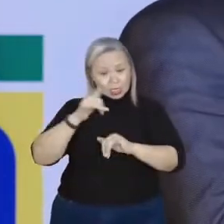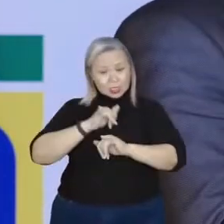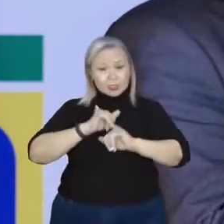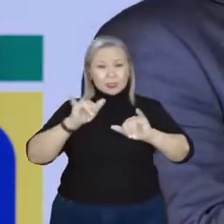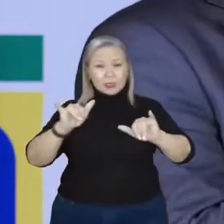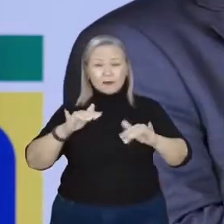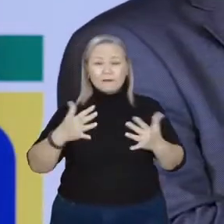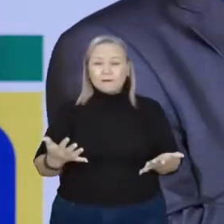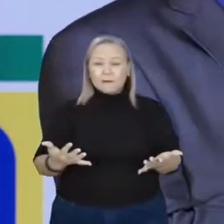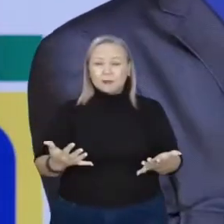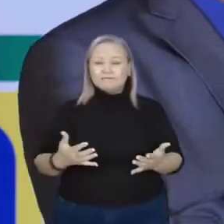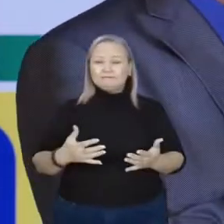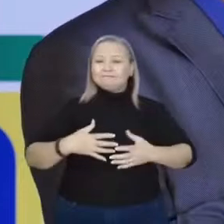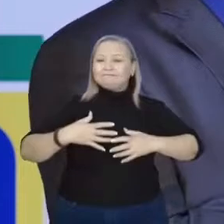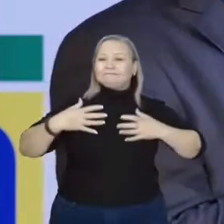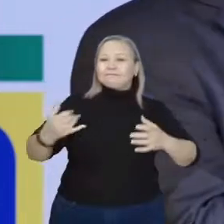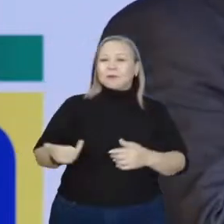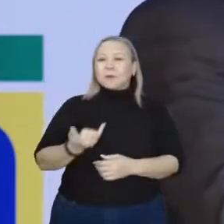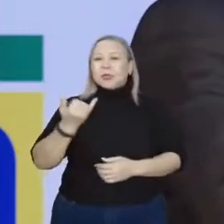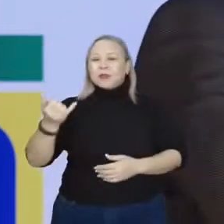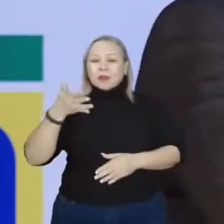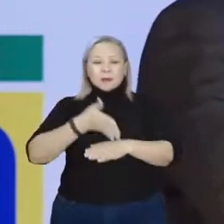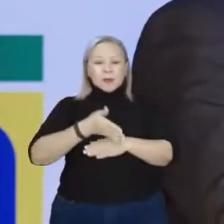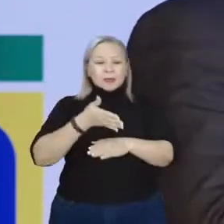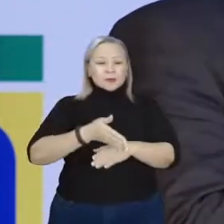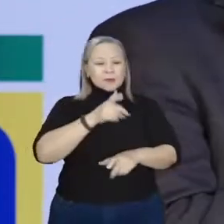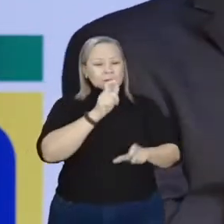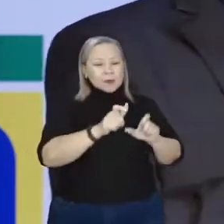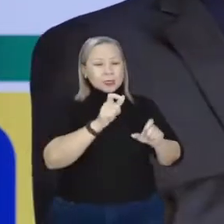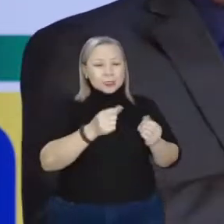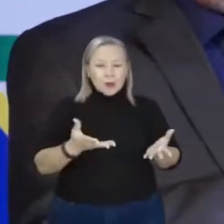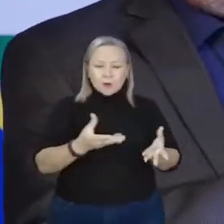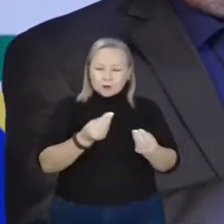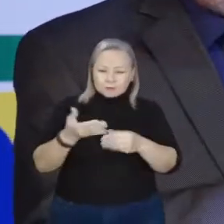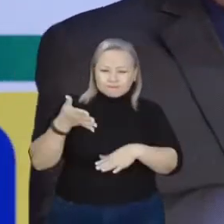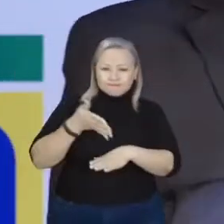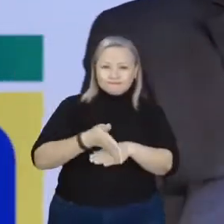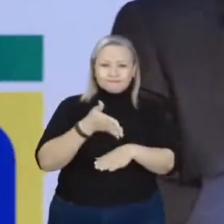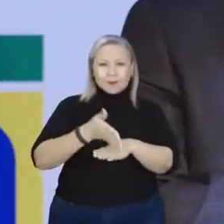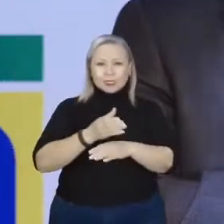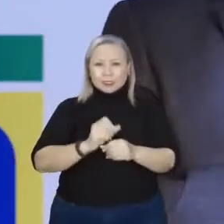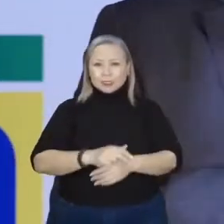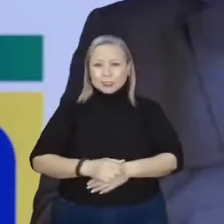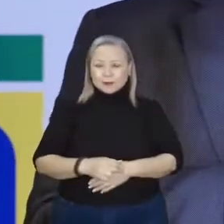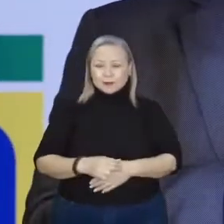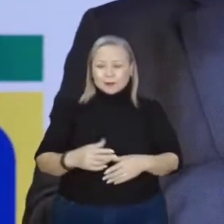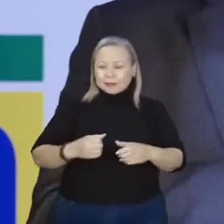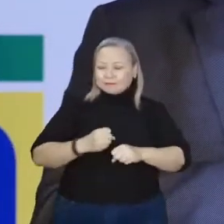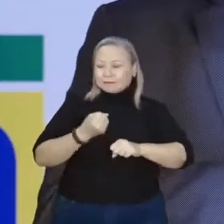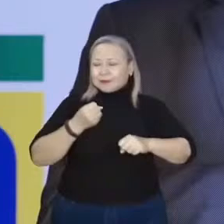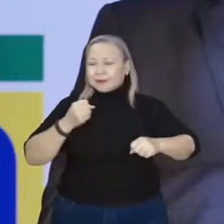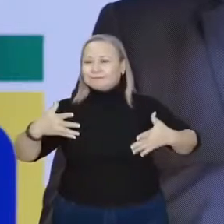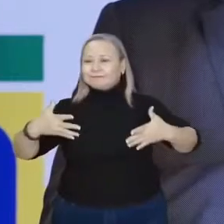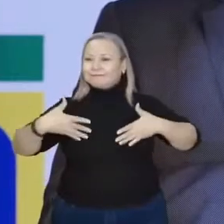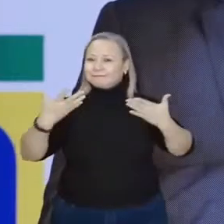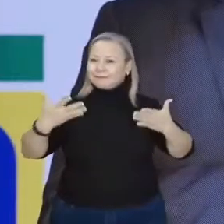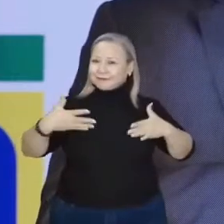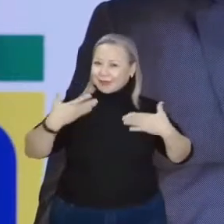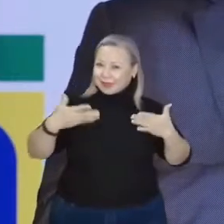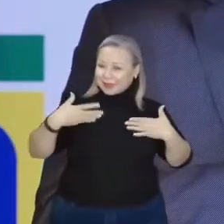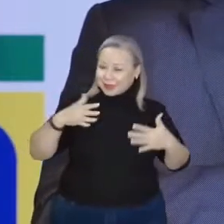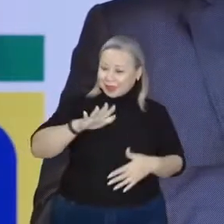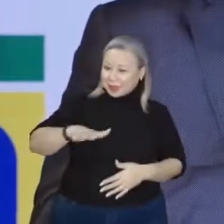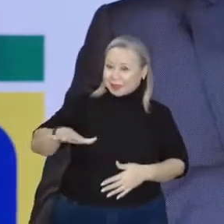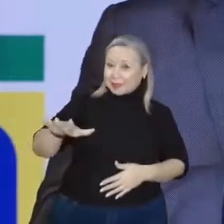grande participação, extremamente participativa e com um enorme entusiasmo aí de todas